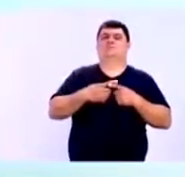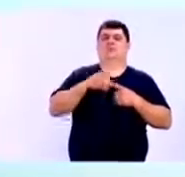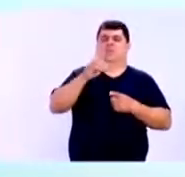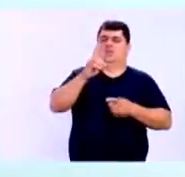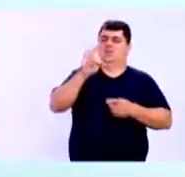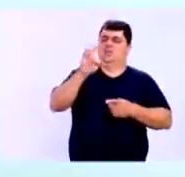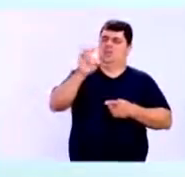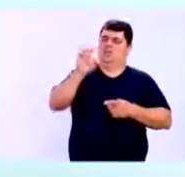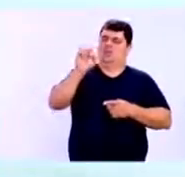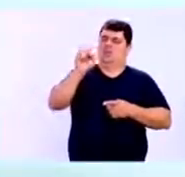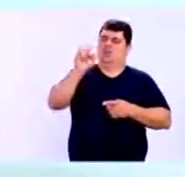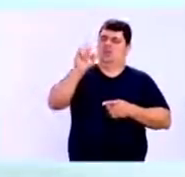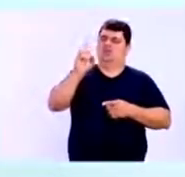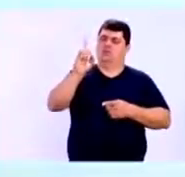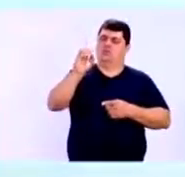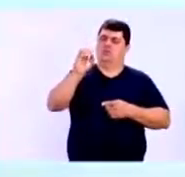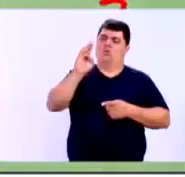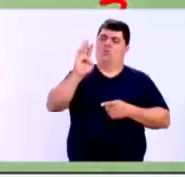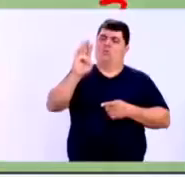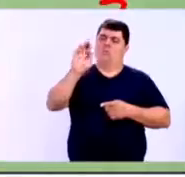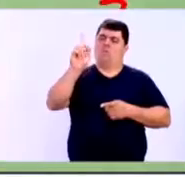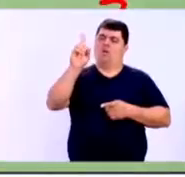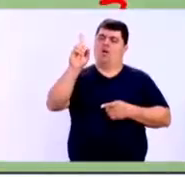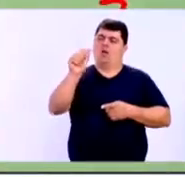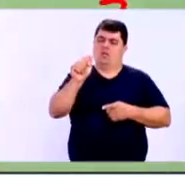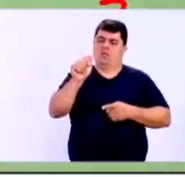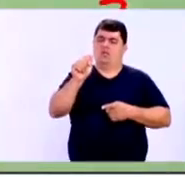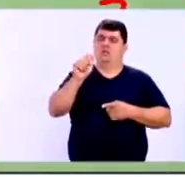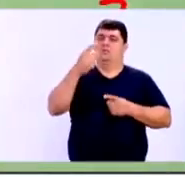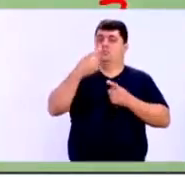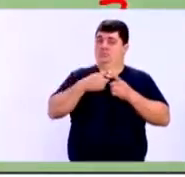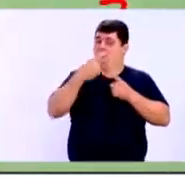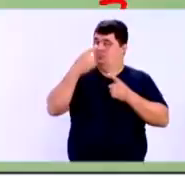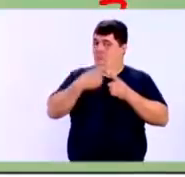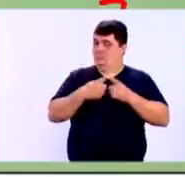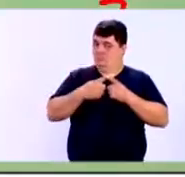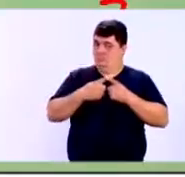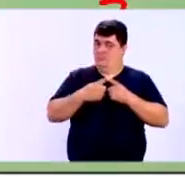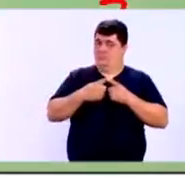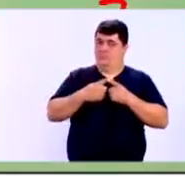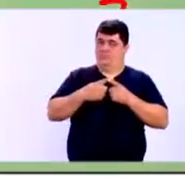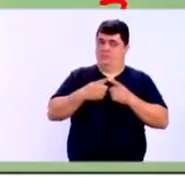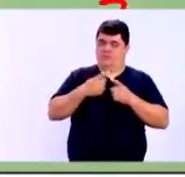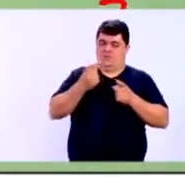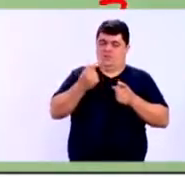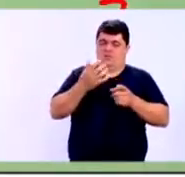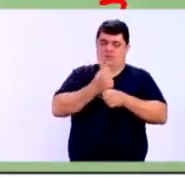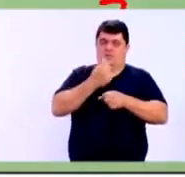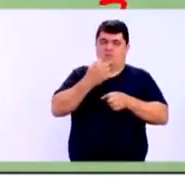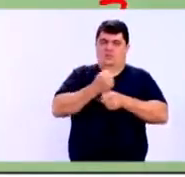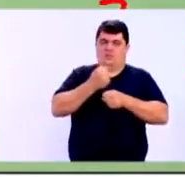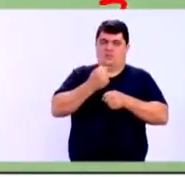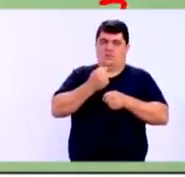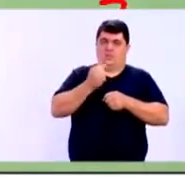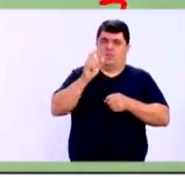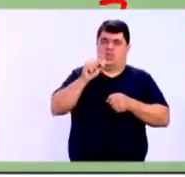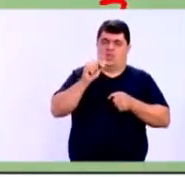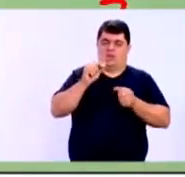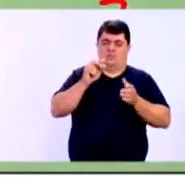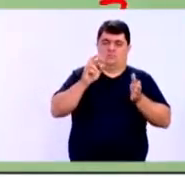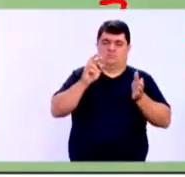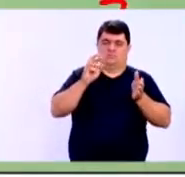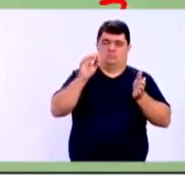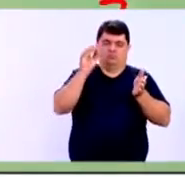desdobrada? Bora. Ela se chama desdobrada porque na contabilidade ele é